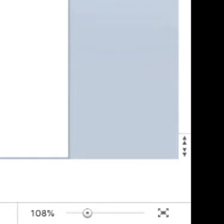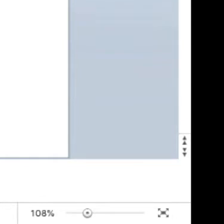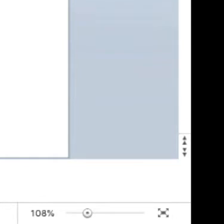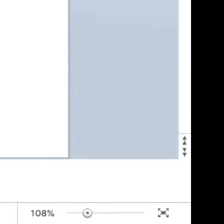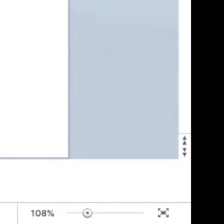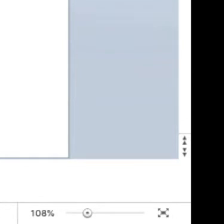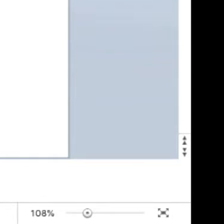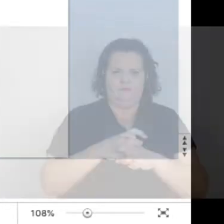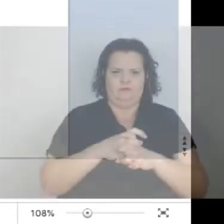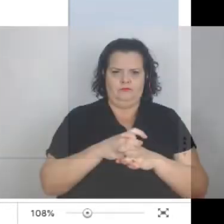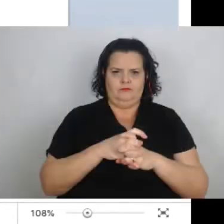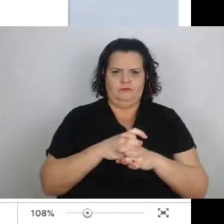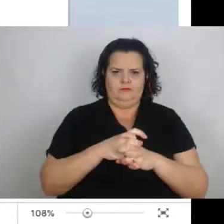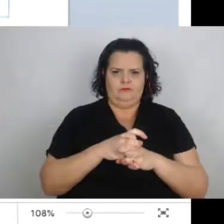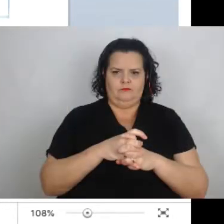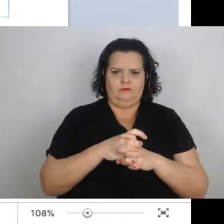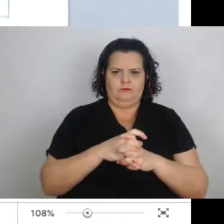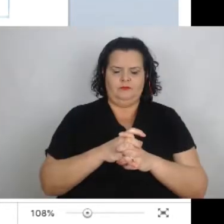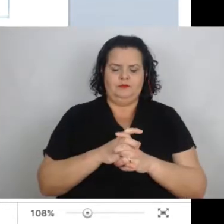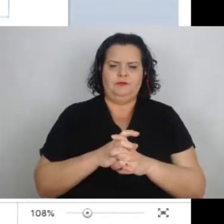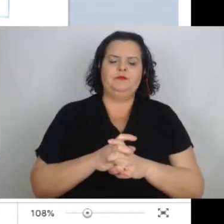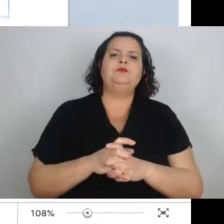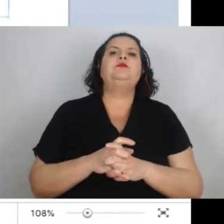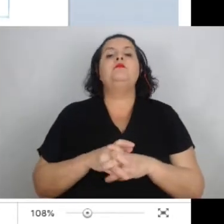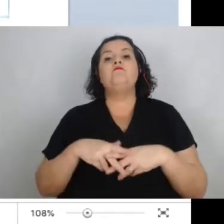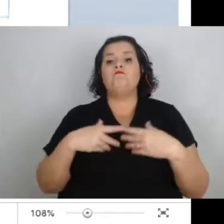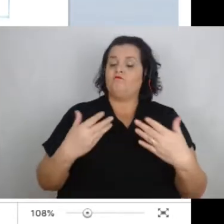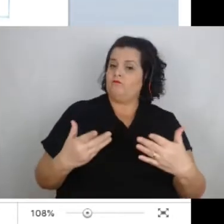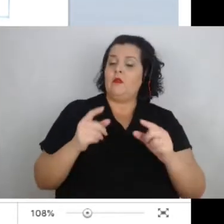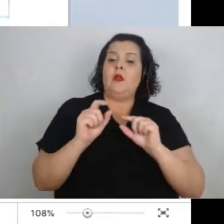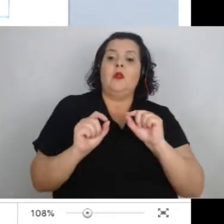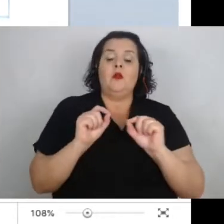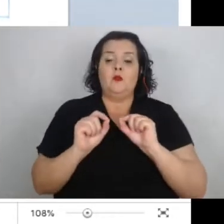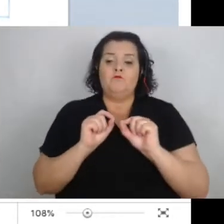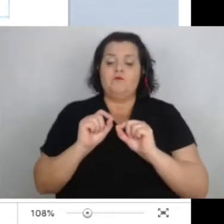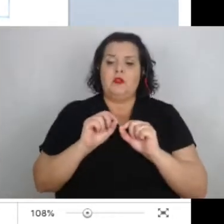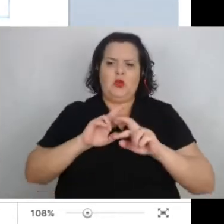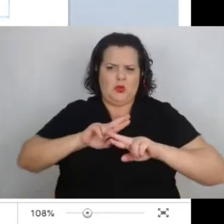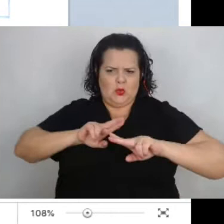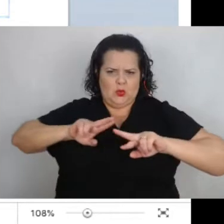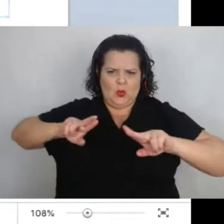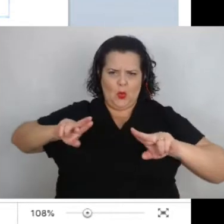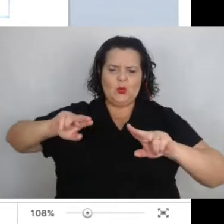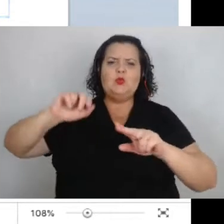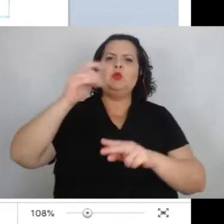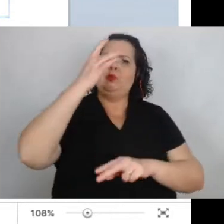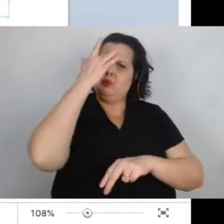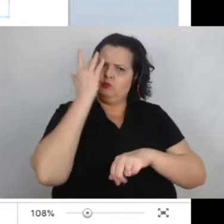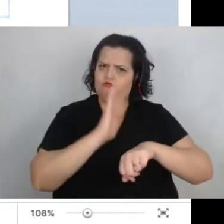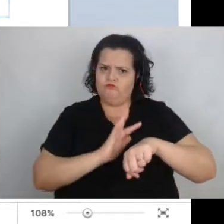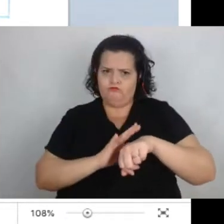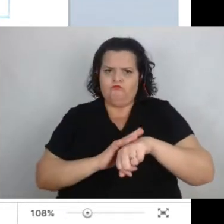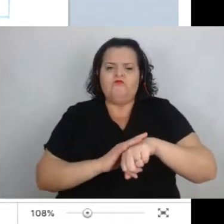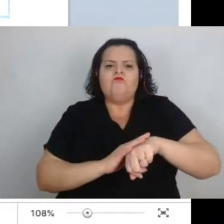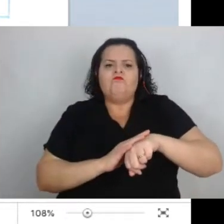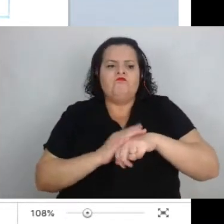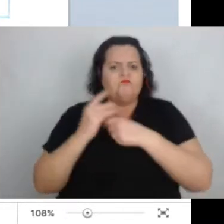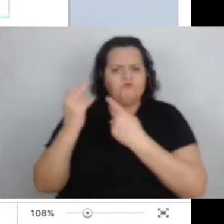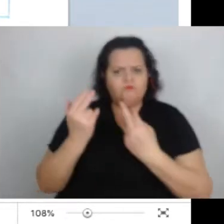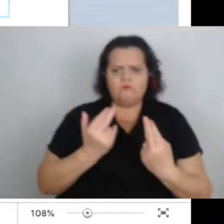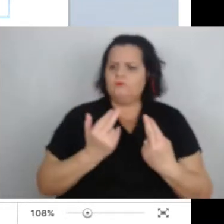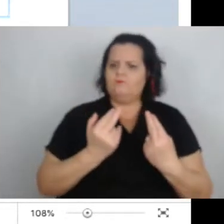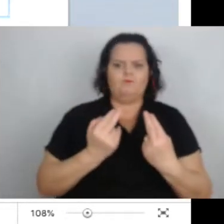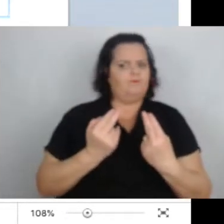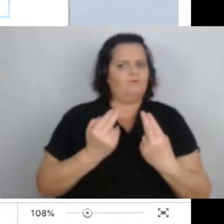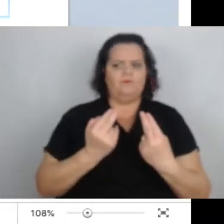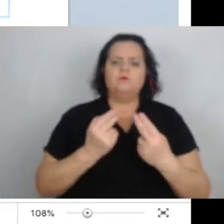tá? Porém, nem todos os pacientes são iguais, né? Será que